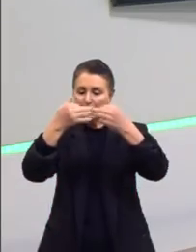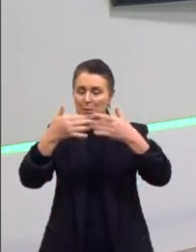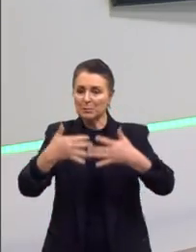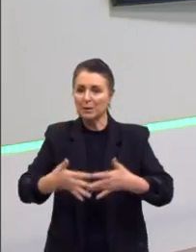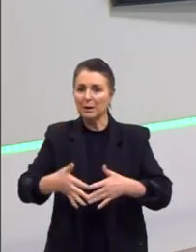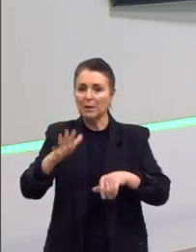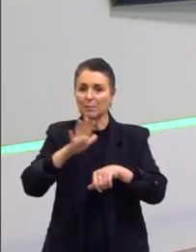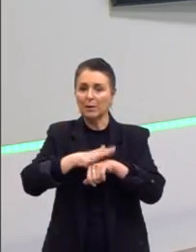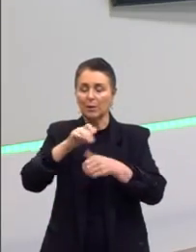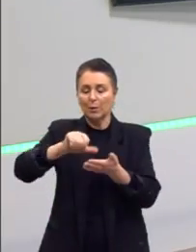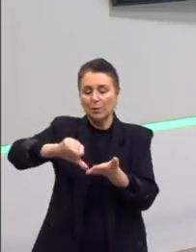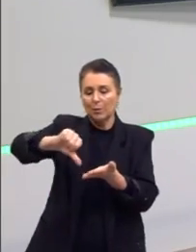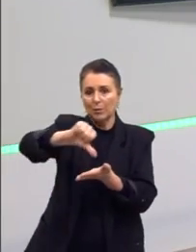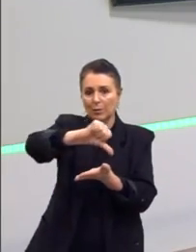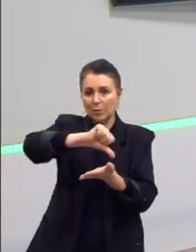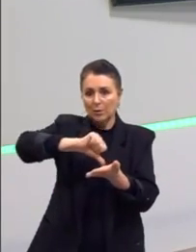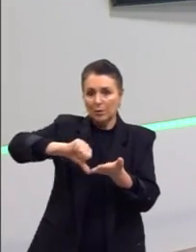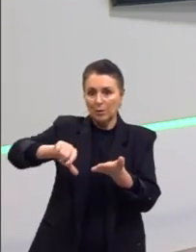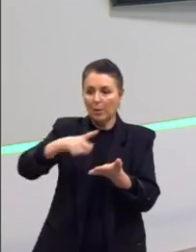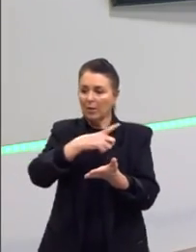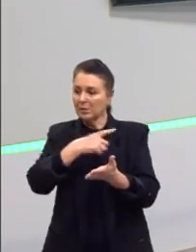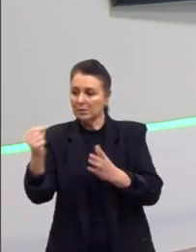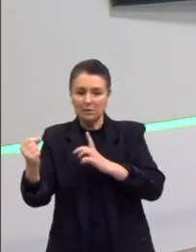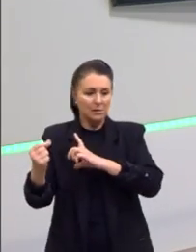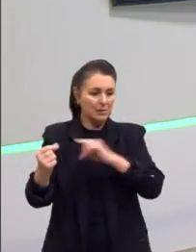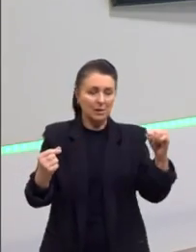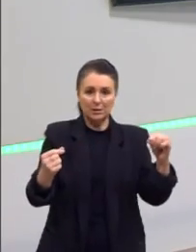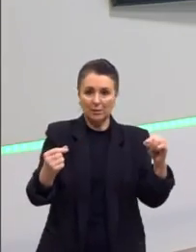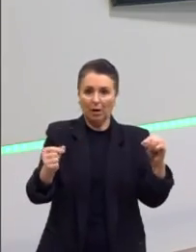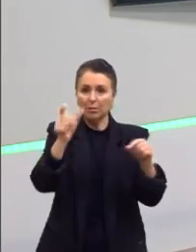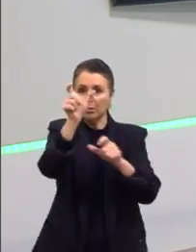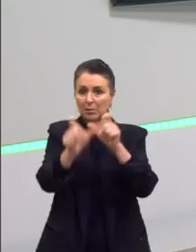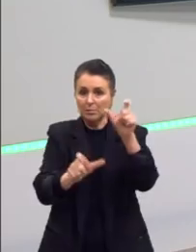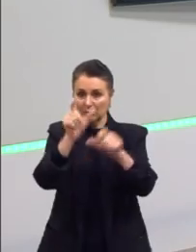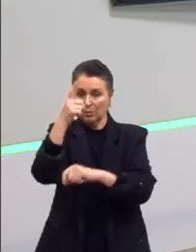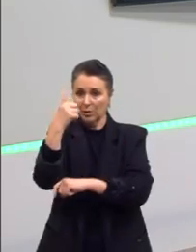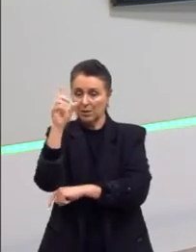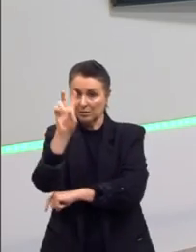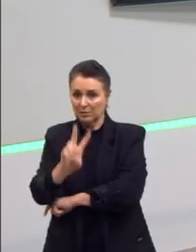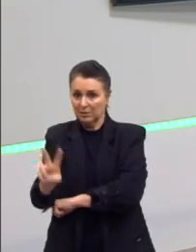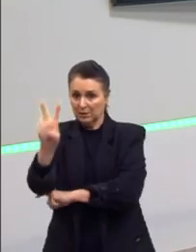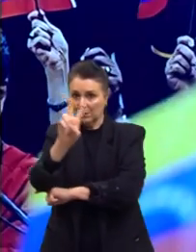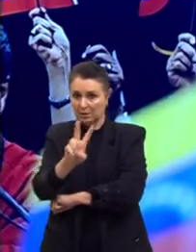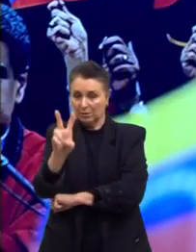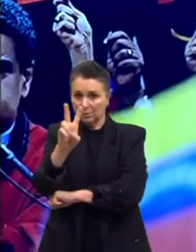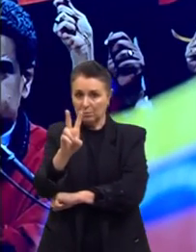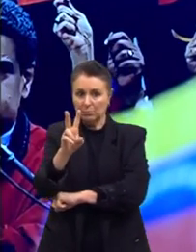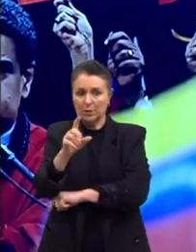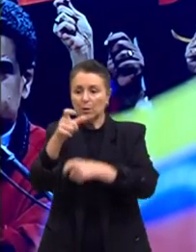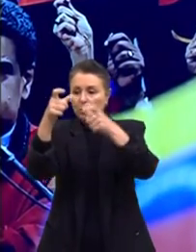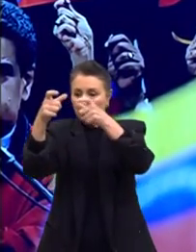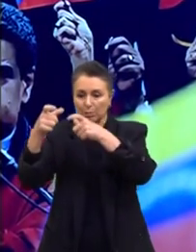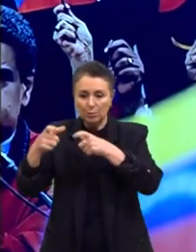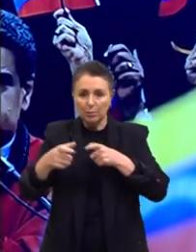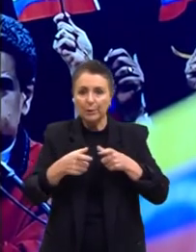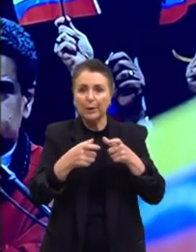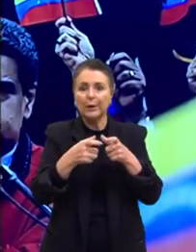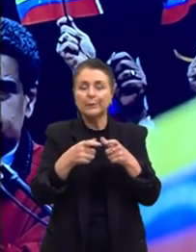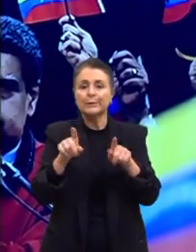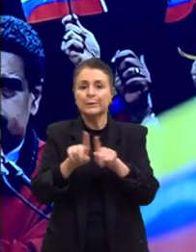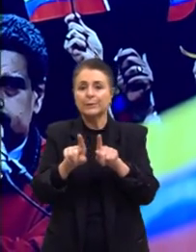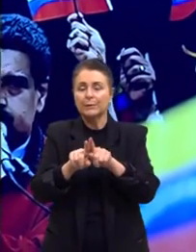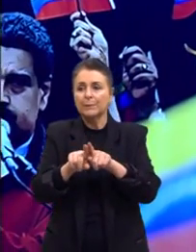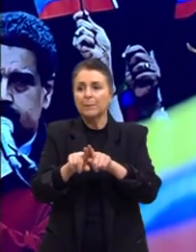trago um mapa do Êxodo venezuelano certo sob essa Ótica de quem Para onde foi aí as